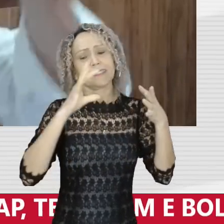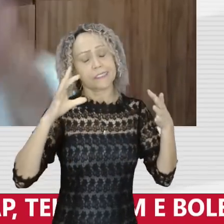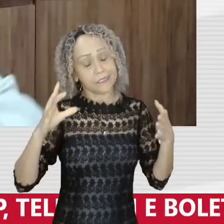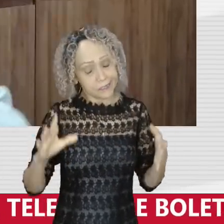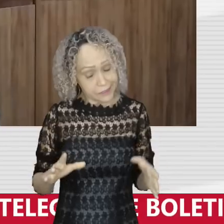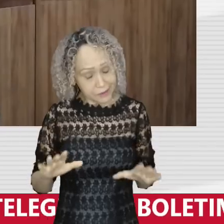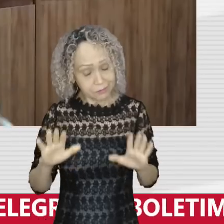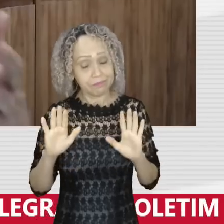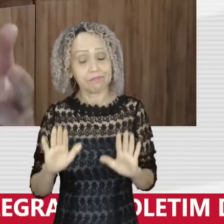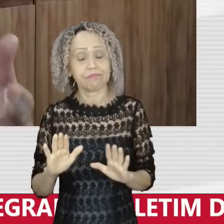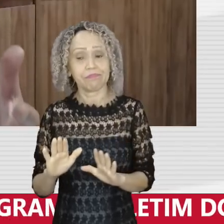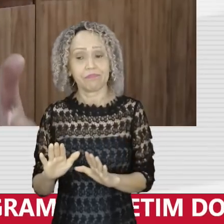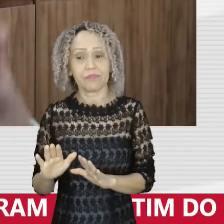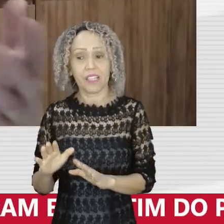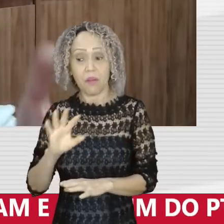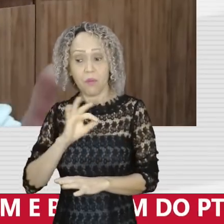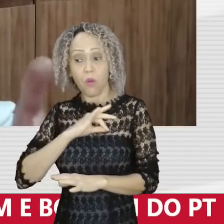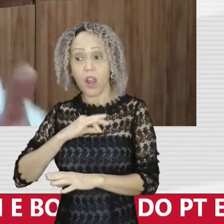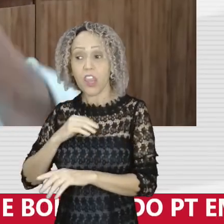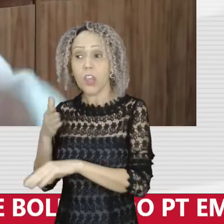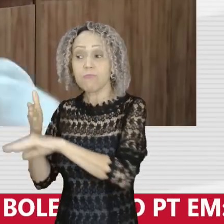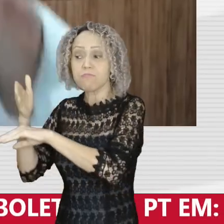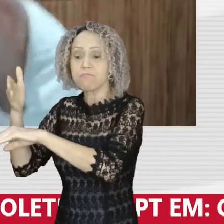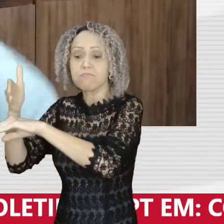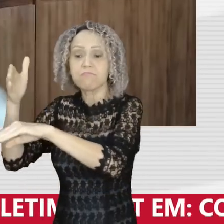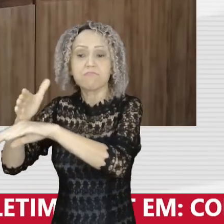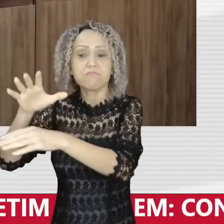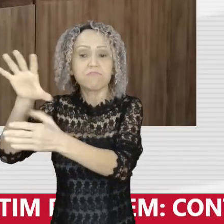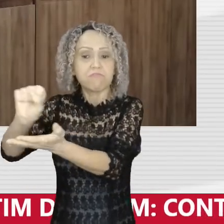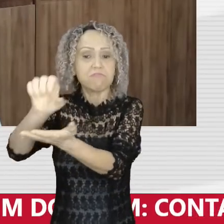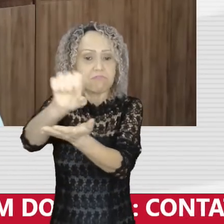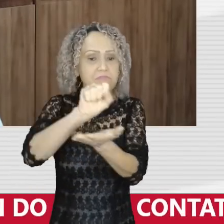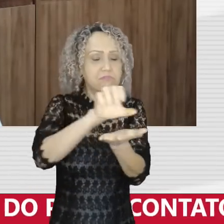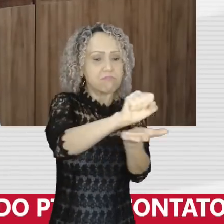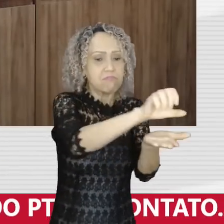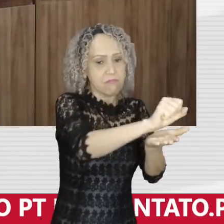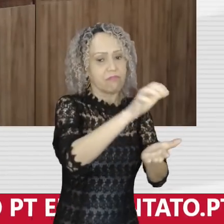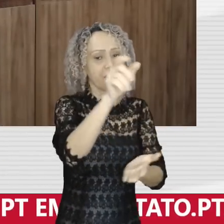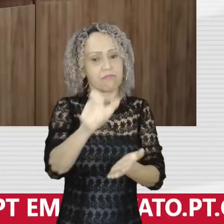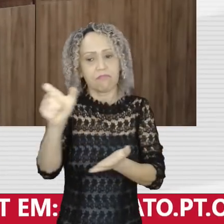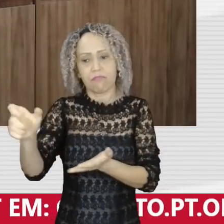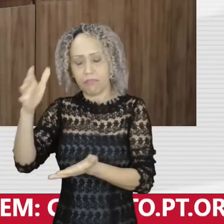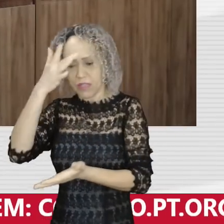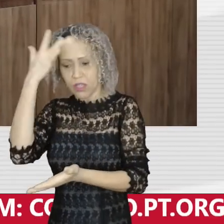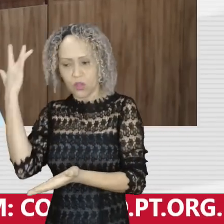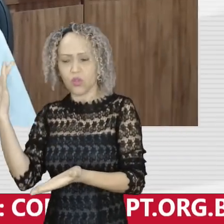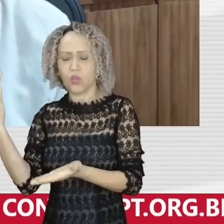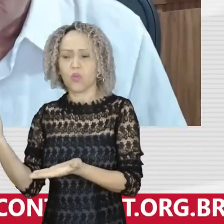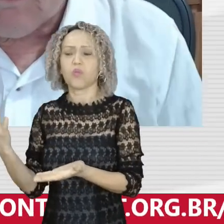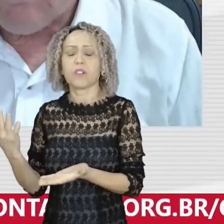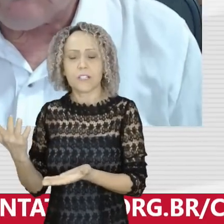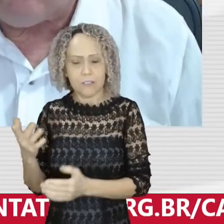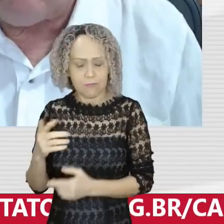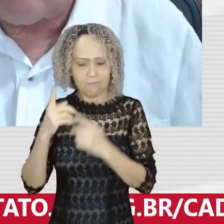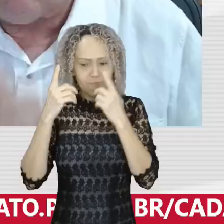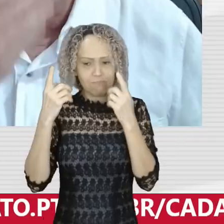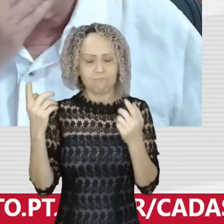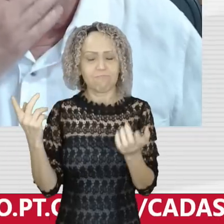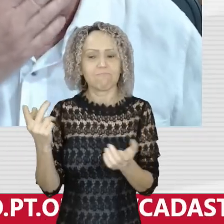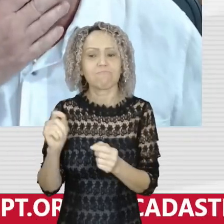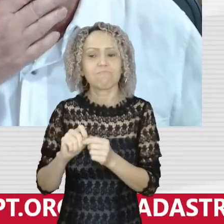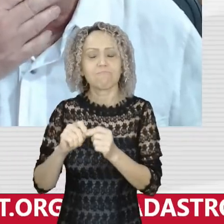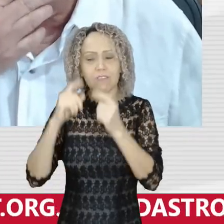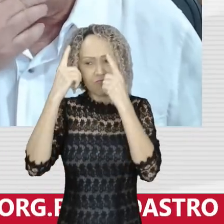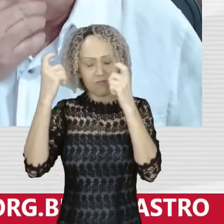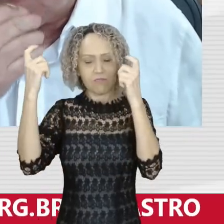reação que realmente, para falar a verdade, já estávamos esperando. Diz aí, por favor. Eu diria que ele está cumprindo com o papel